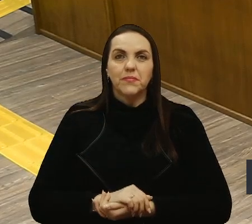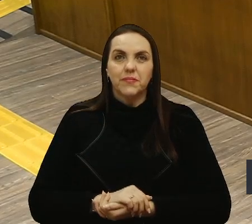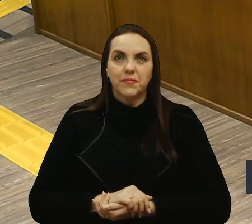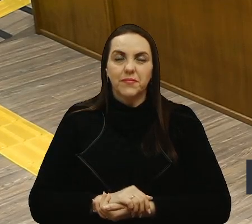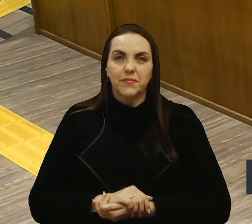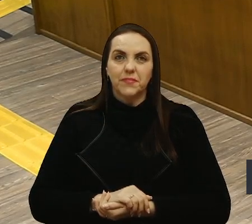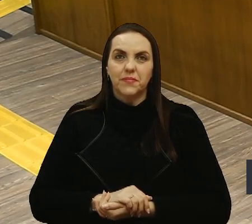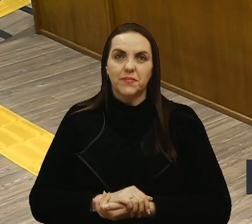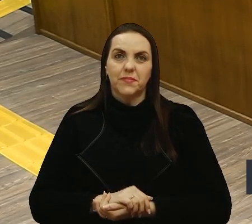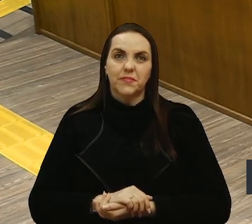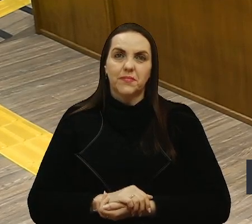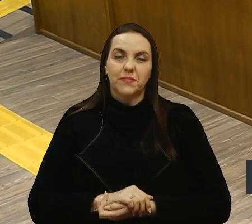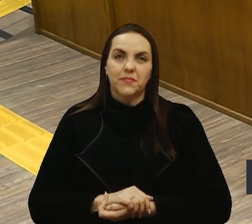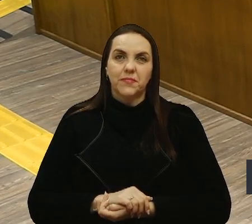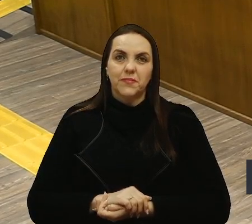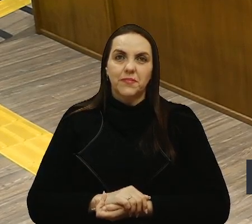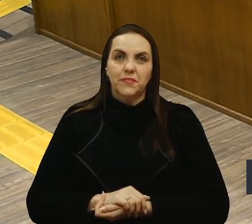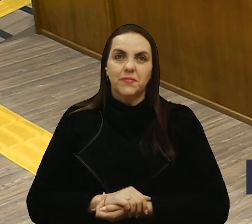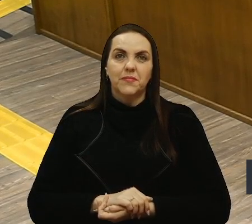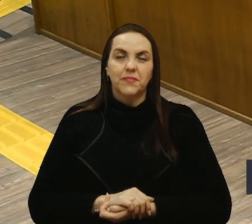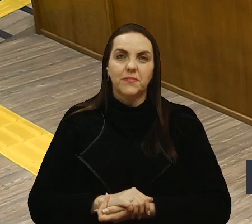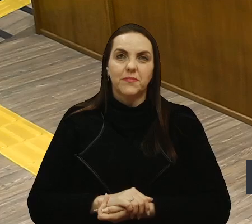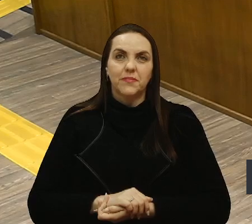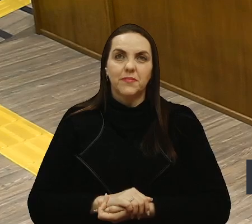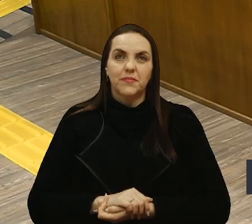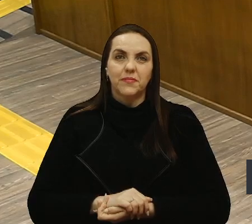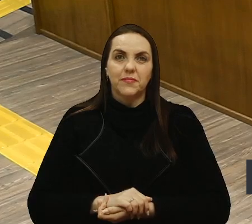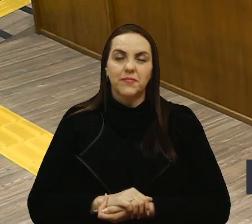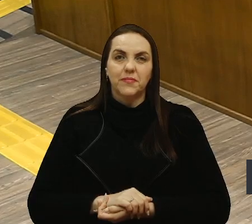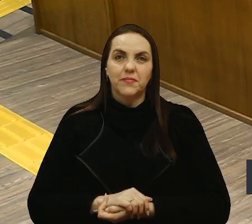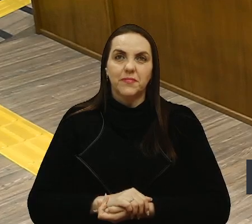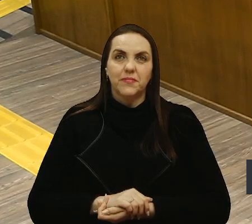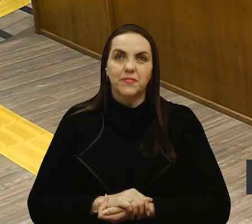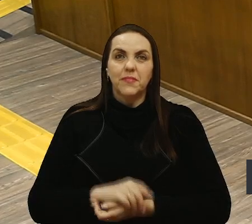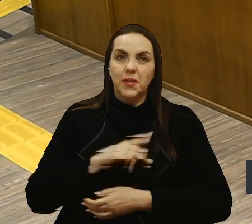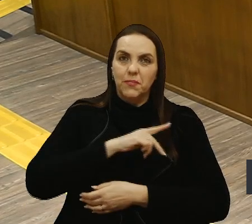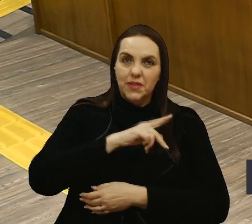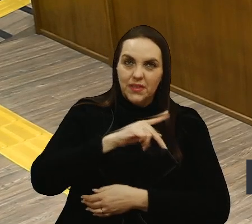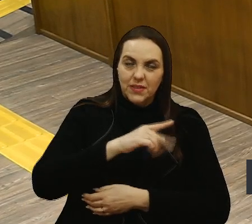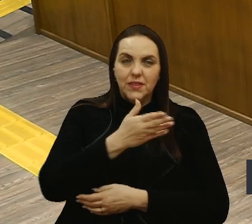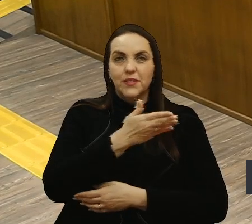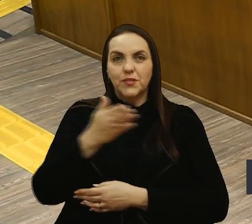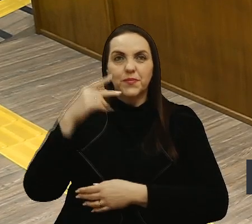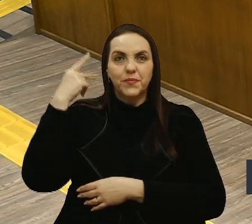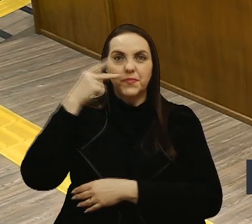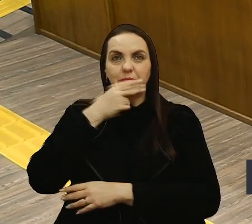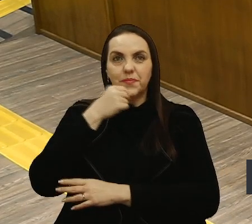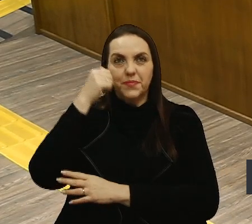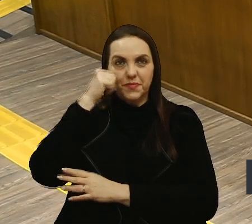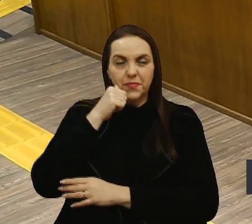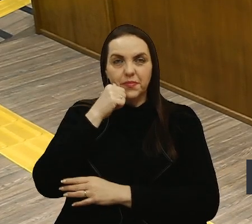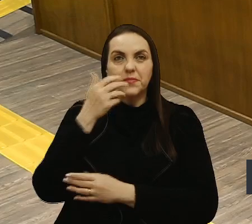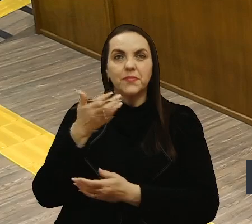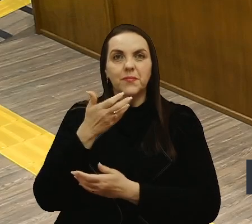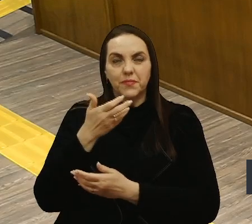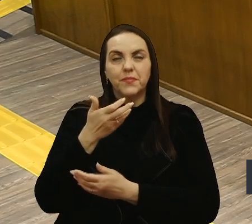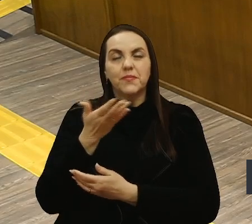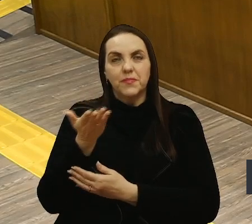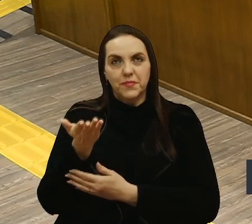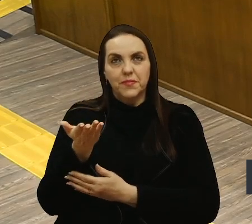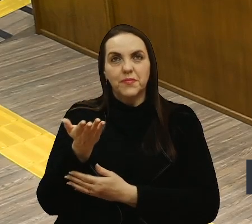presidente. Peço a palavra, senhor presidente. Peço a palavra, presidente. Senhor presidente, senhoras e senhores vereadores, quero fazer aqui um voto